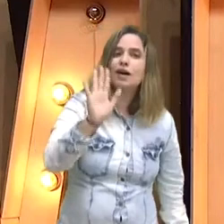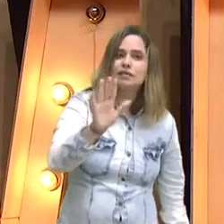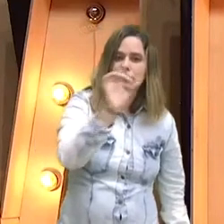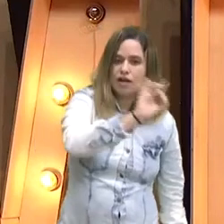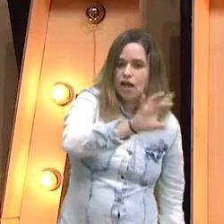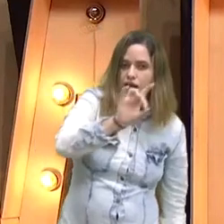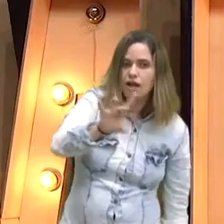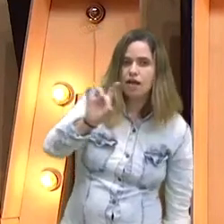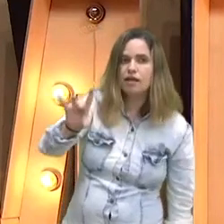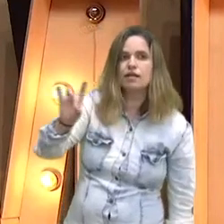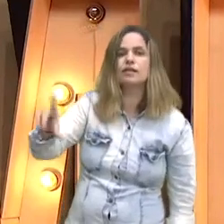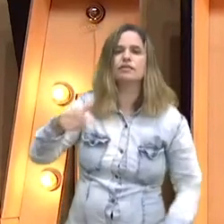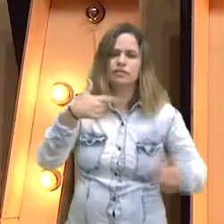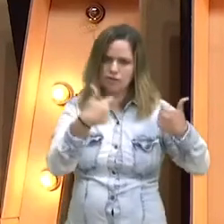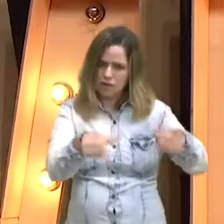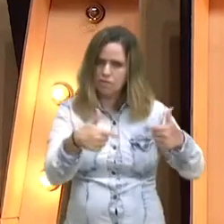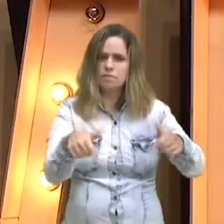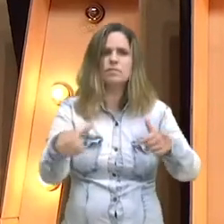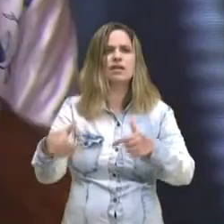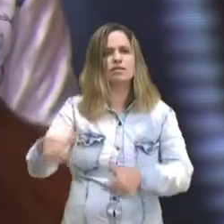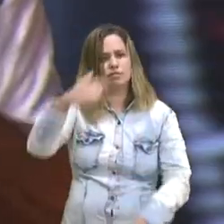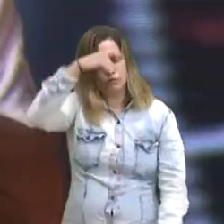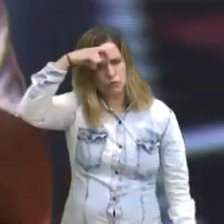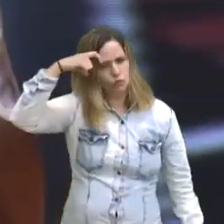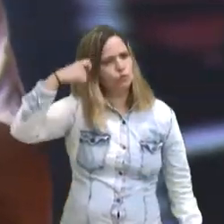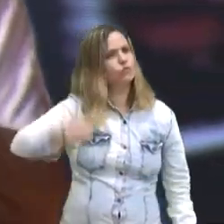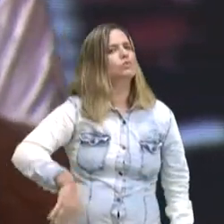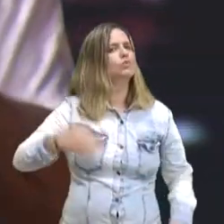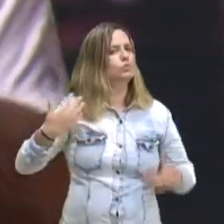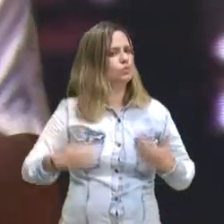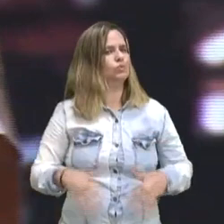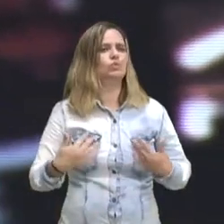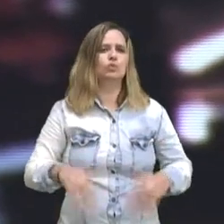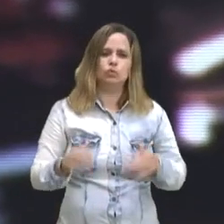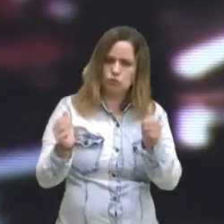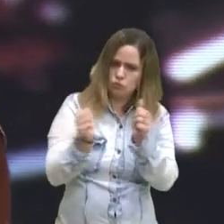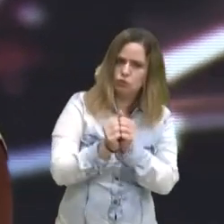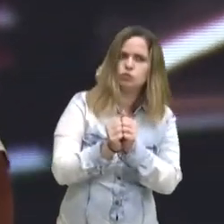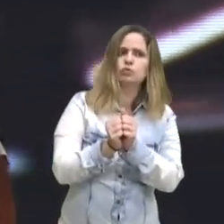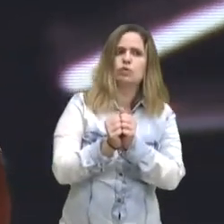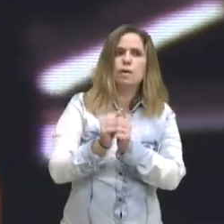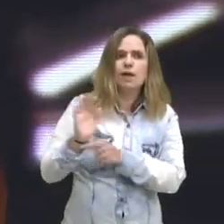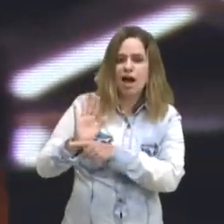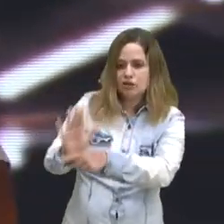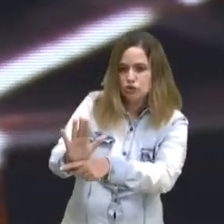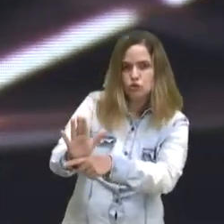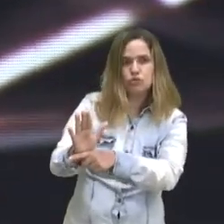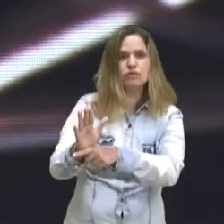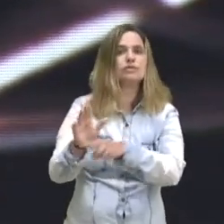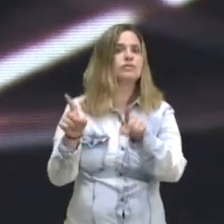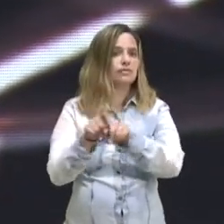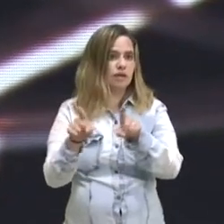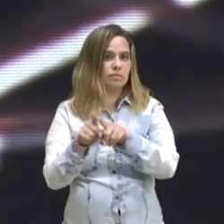Prosperaram para comer um negócio gostoso juntos também. Prosperaram para ajudar os outros, prosperaram para fazer a